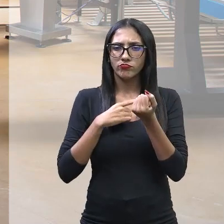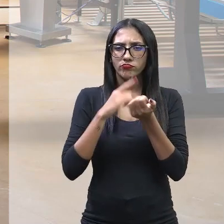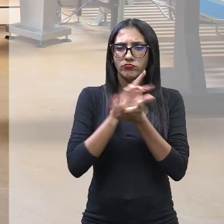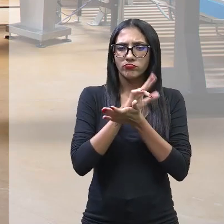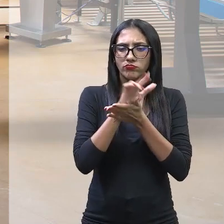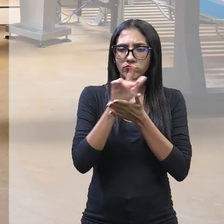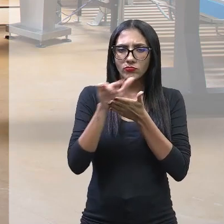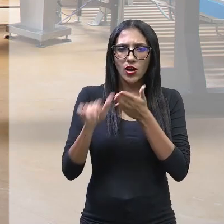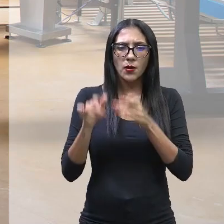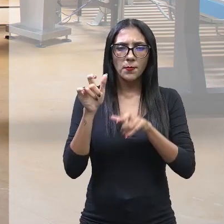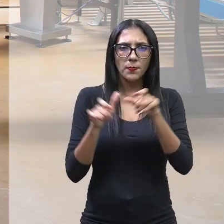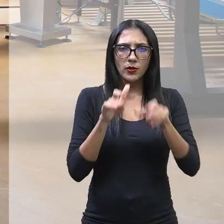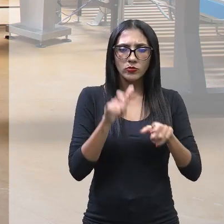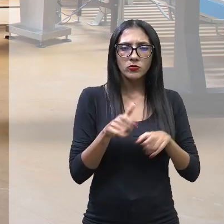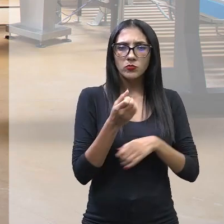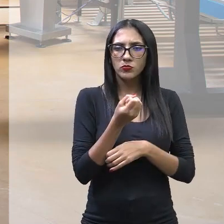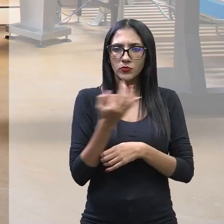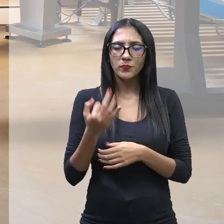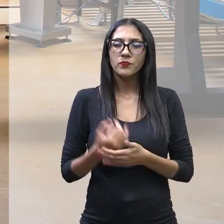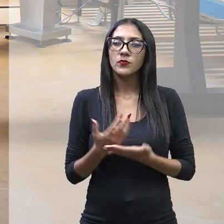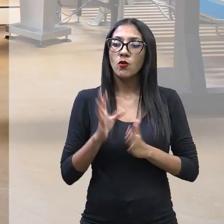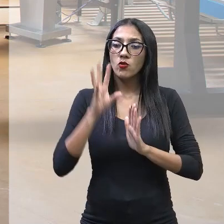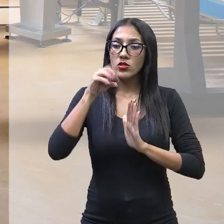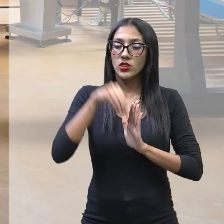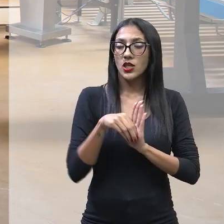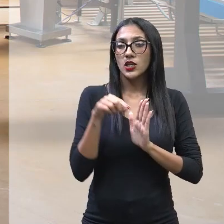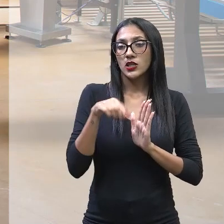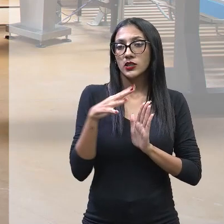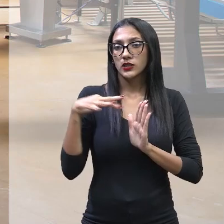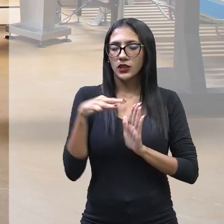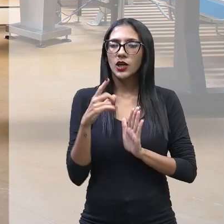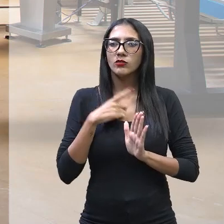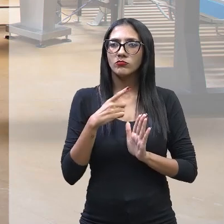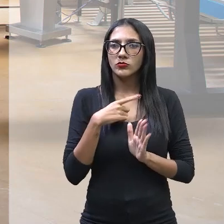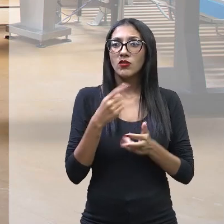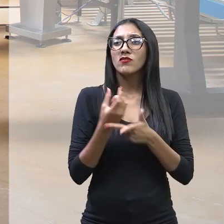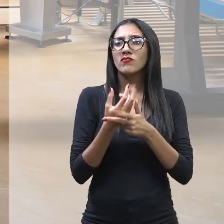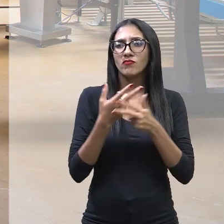na indústria há uma ampla gama de trabalhos